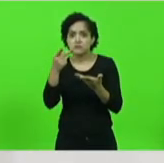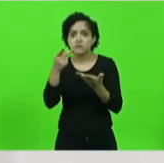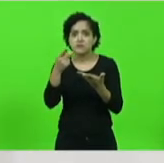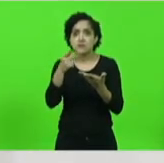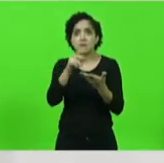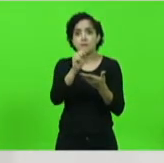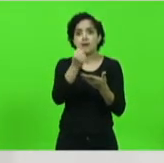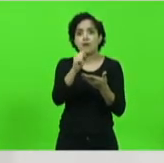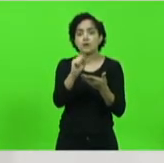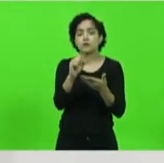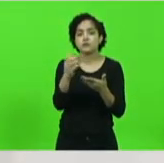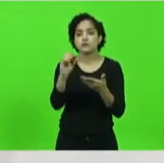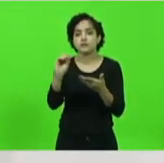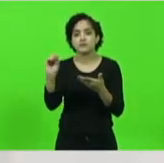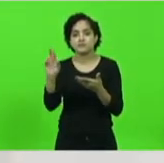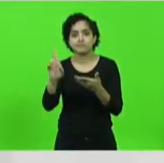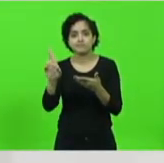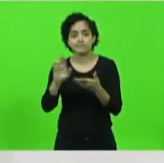800 reais?